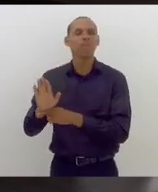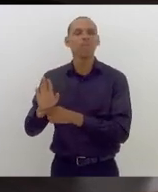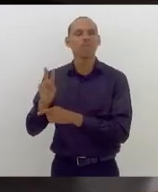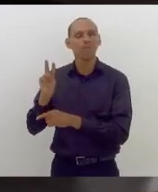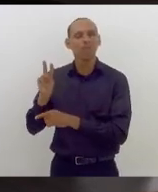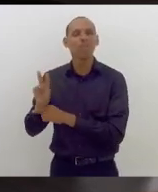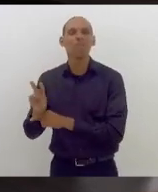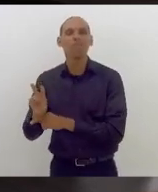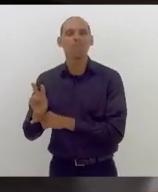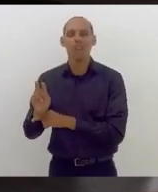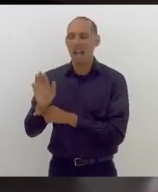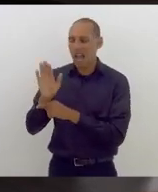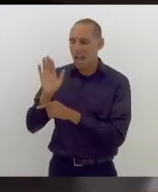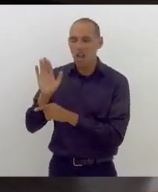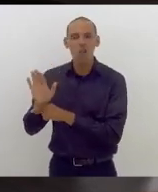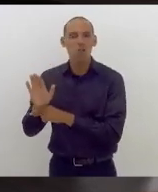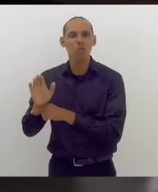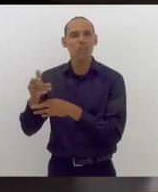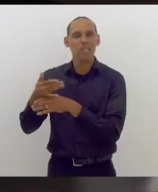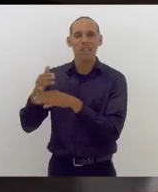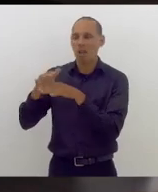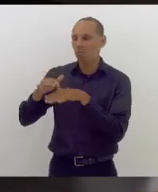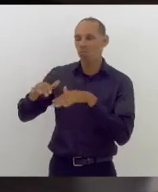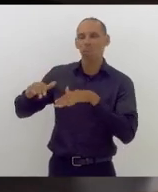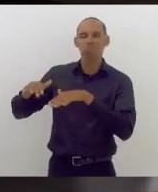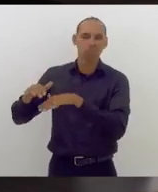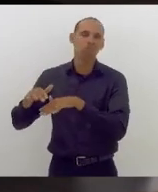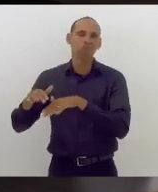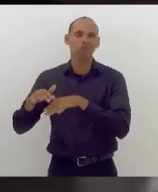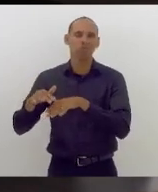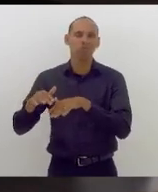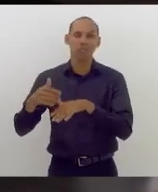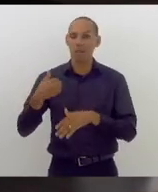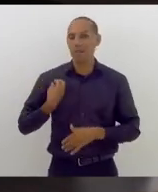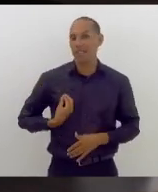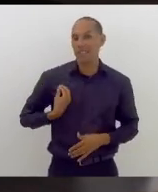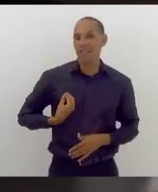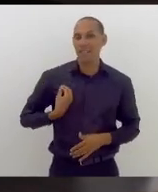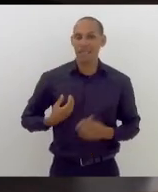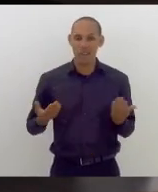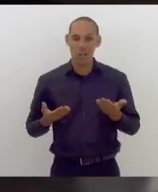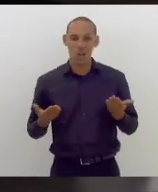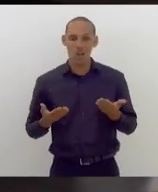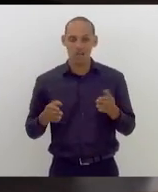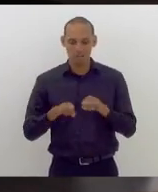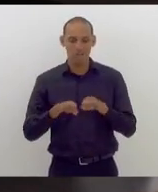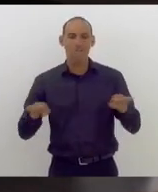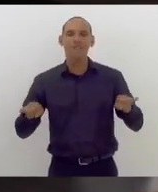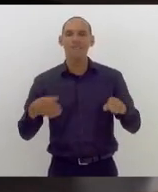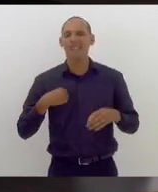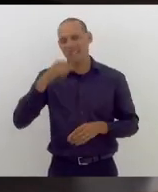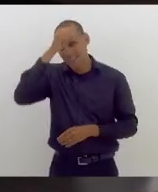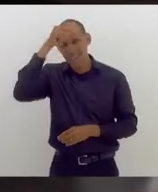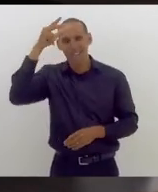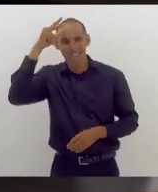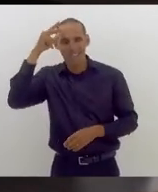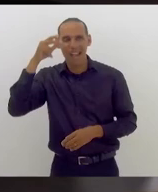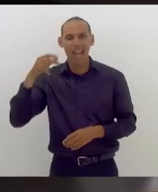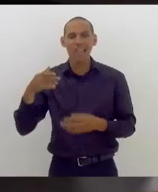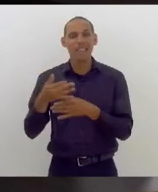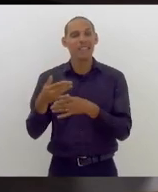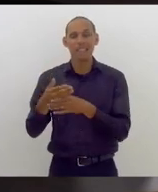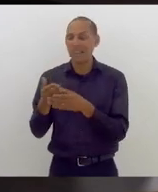levando benefícios para as nossas cidades. Então, estar aqui hoje, nessa mesa, estando prefeito de uma